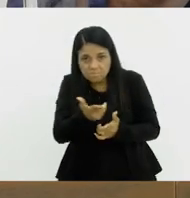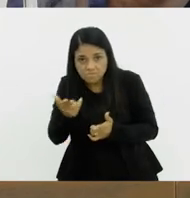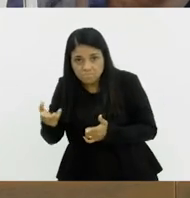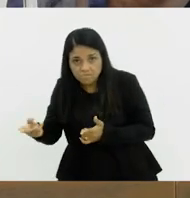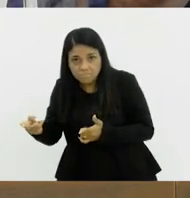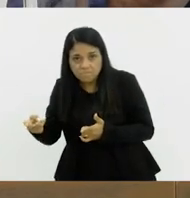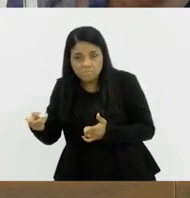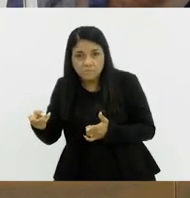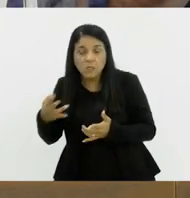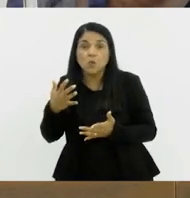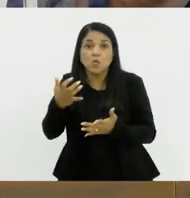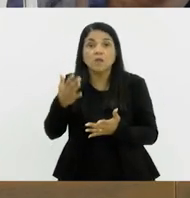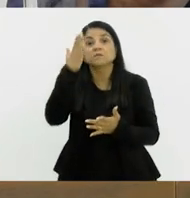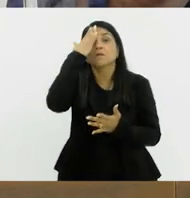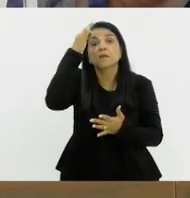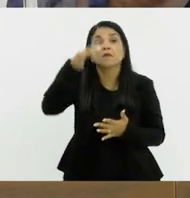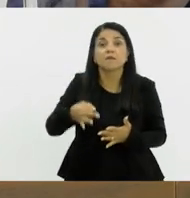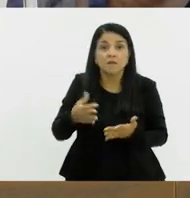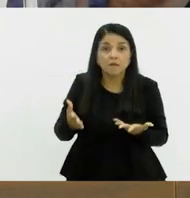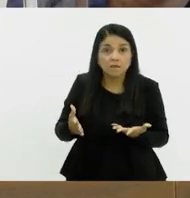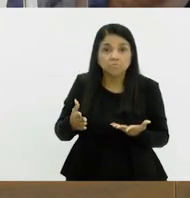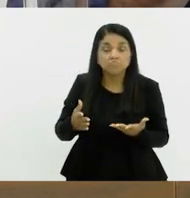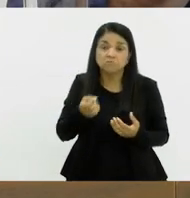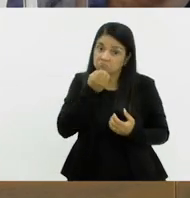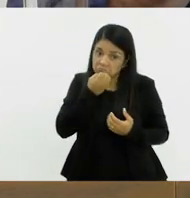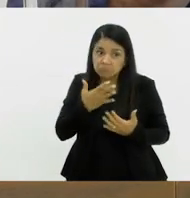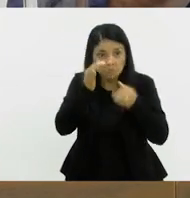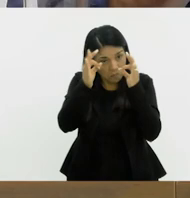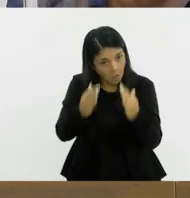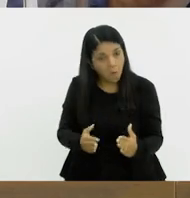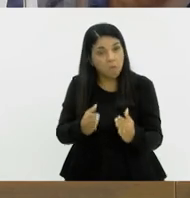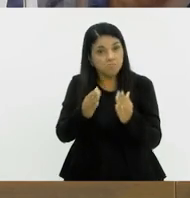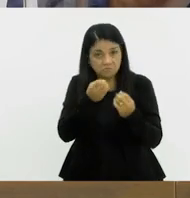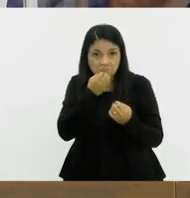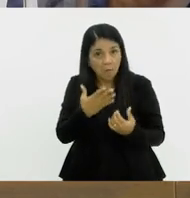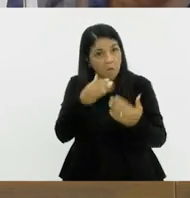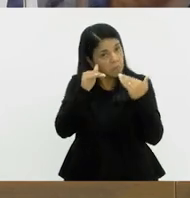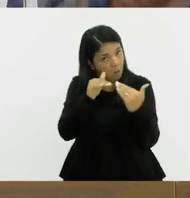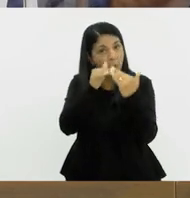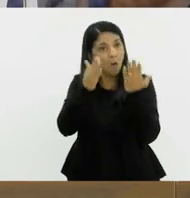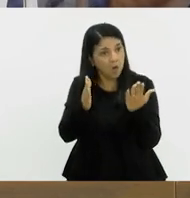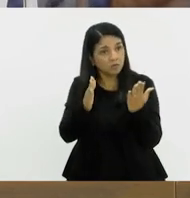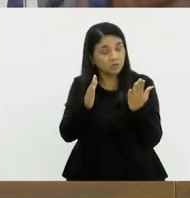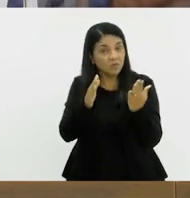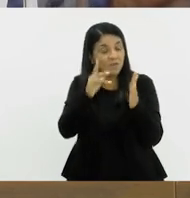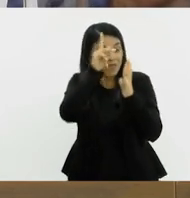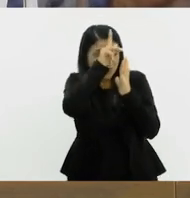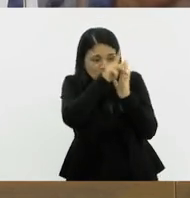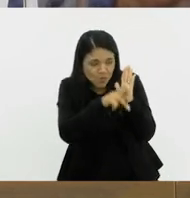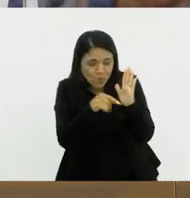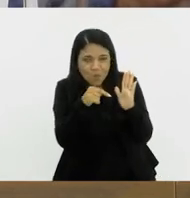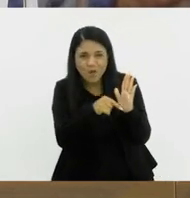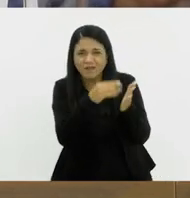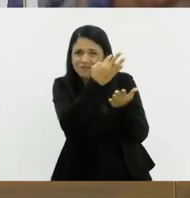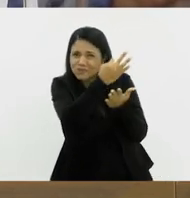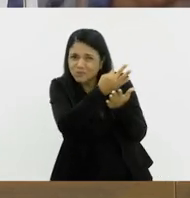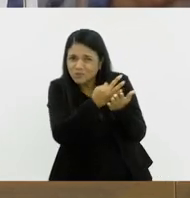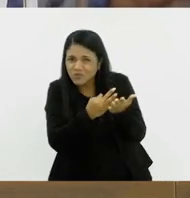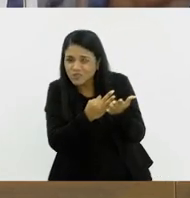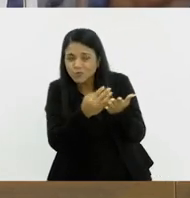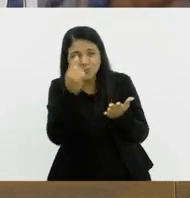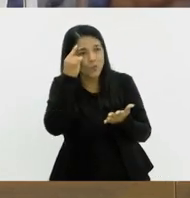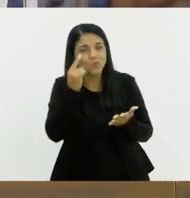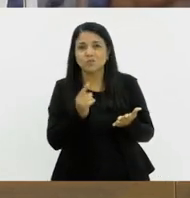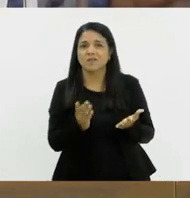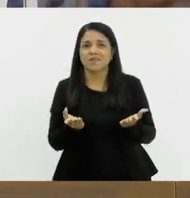É isso que a gente quer saber. Se for isso, está bom, está ótimo. Mas, no plano, eu não sei, eu sinceramente não